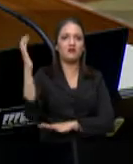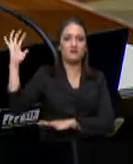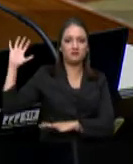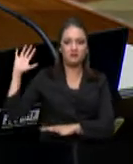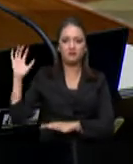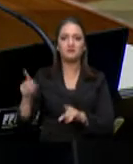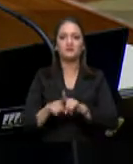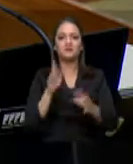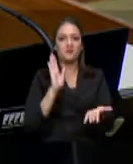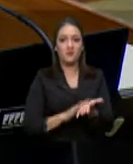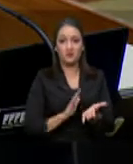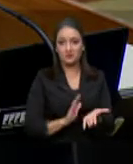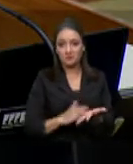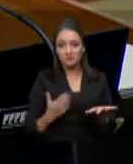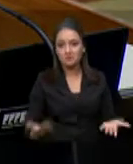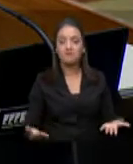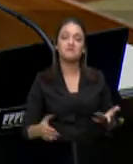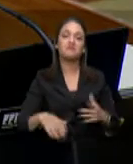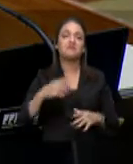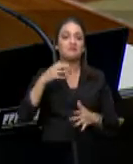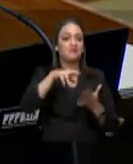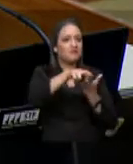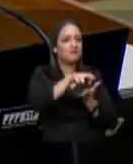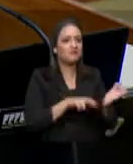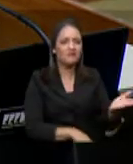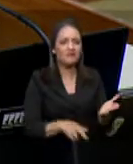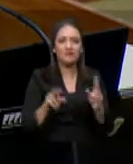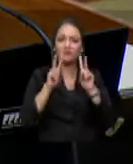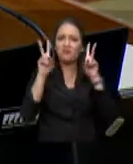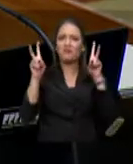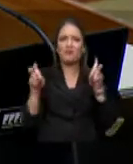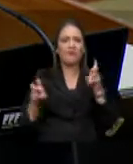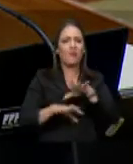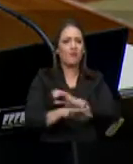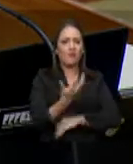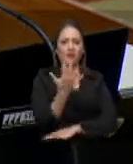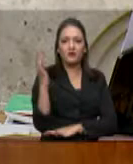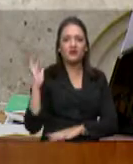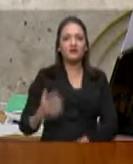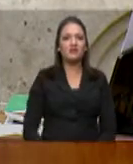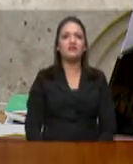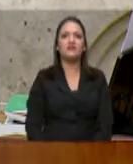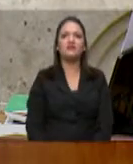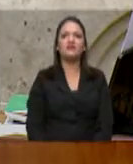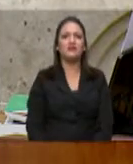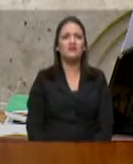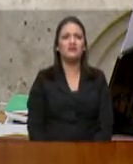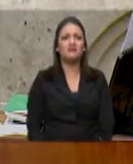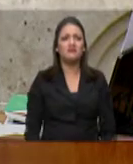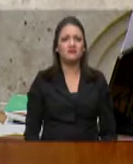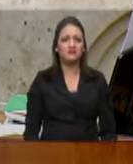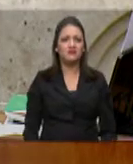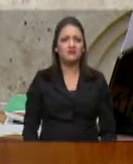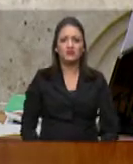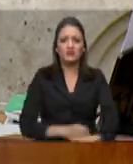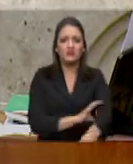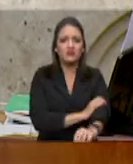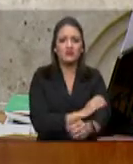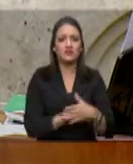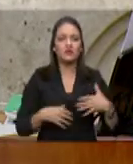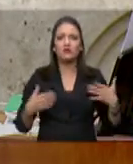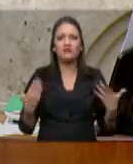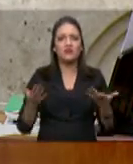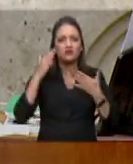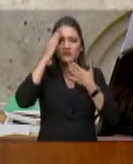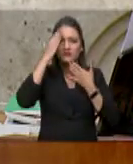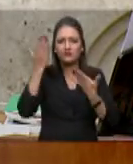relatora pela análise da questão ambiental, acompanho integralmente, Sua Excelência. Muito obrigado, ministro Alexandre Moraes.